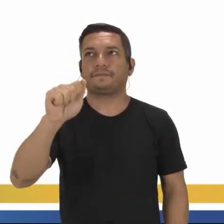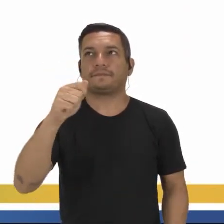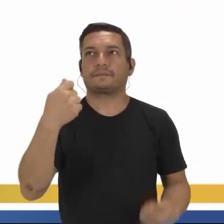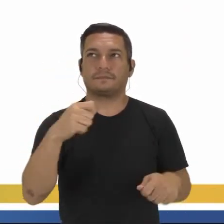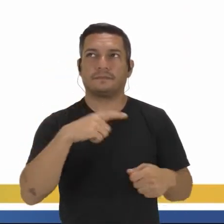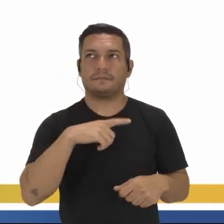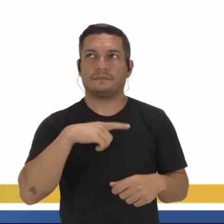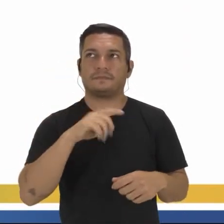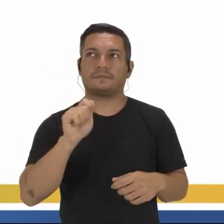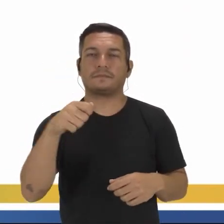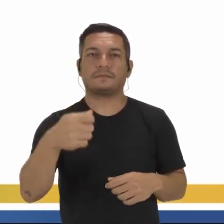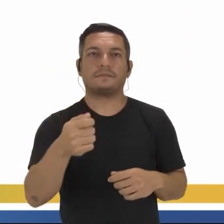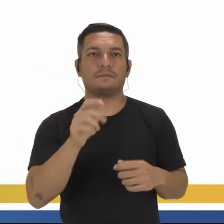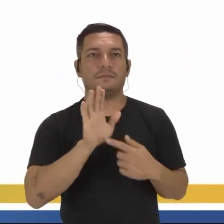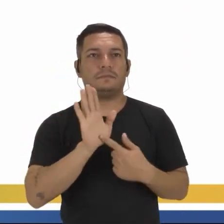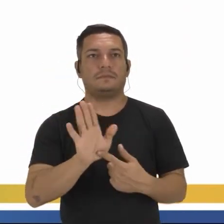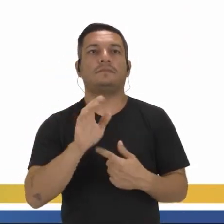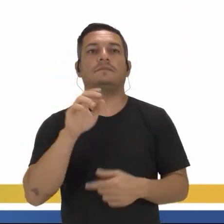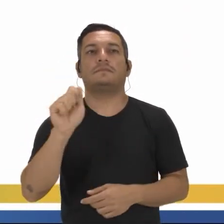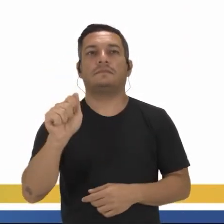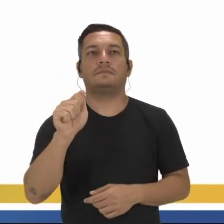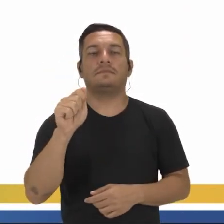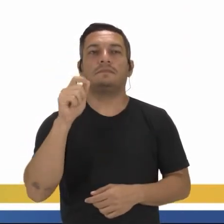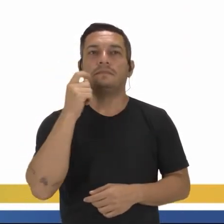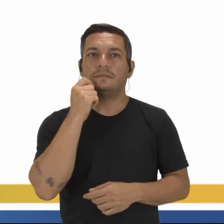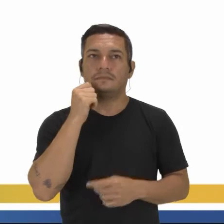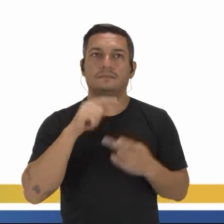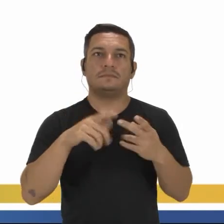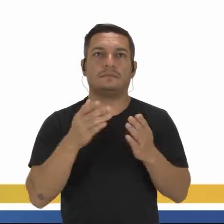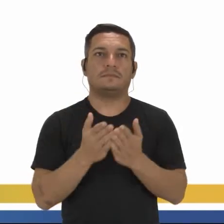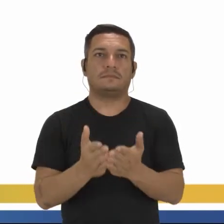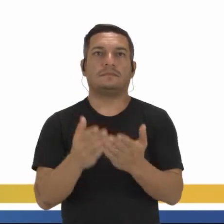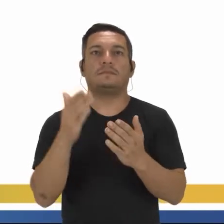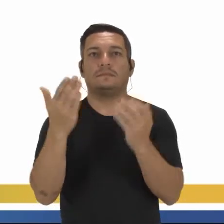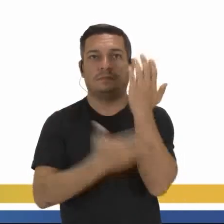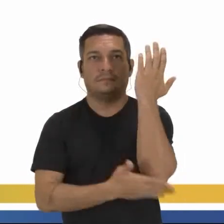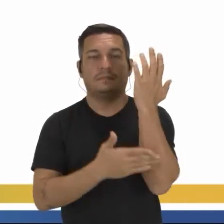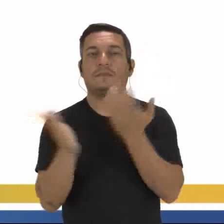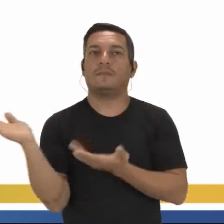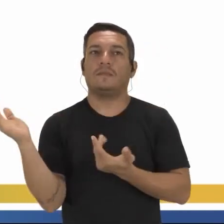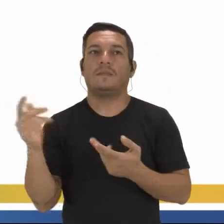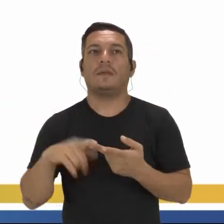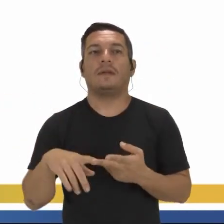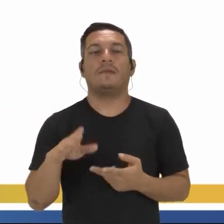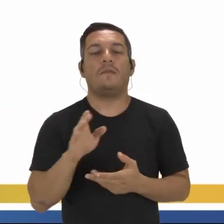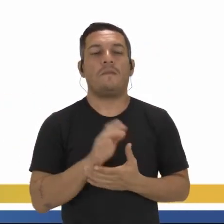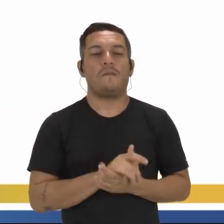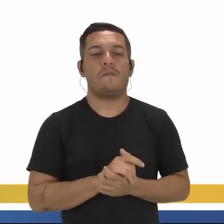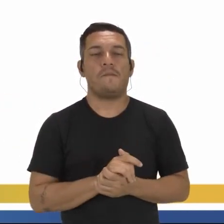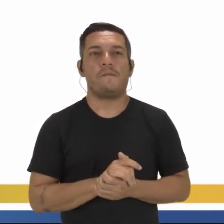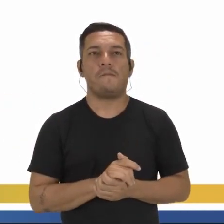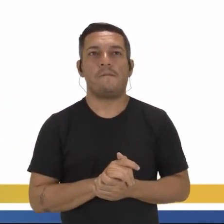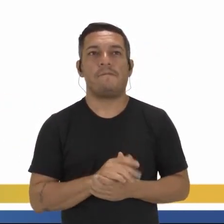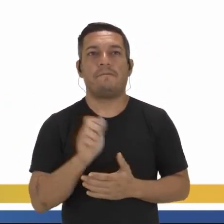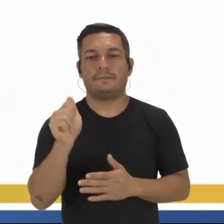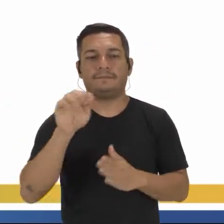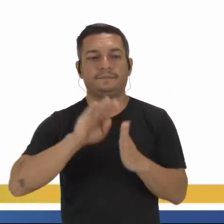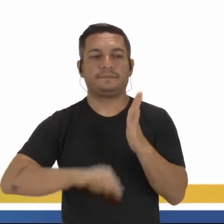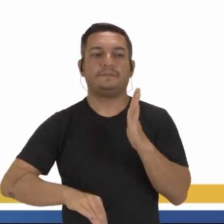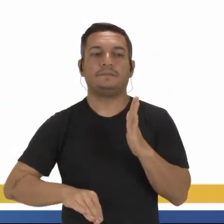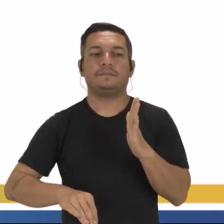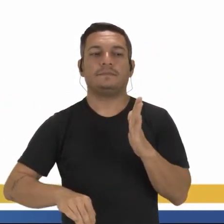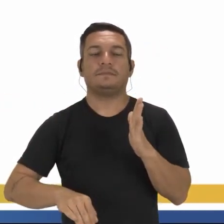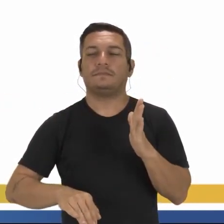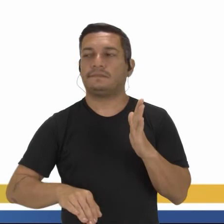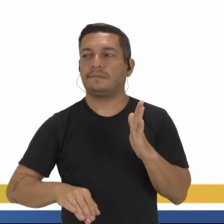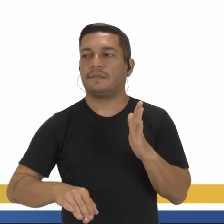gráfica tem que ter o sinalzinho gráfico para indicar. Então, vamos lá. Letra A. Lápis, canoa, abacaxi, jovens. Eu já